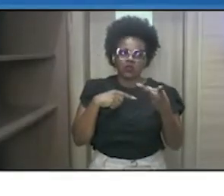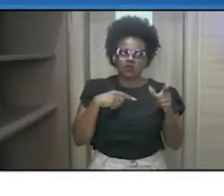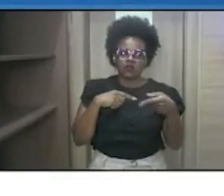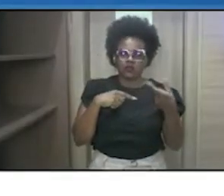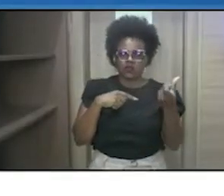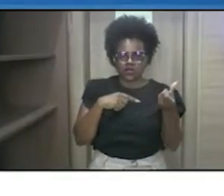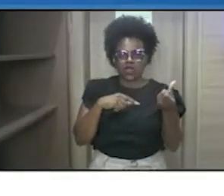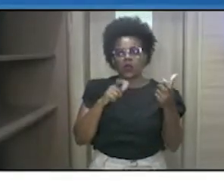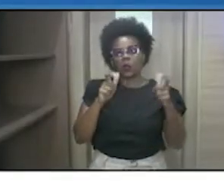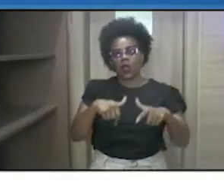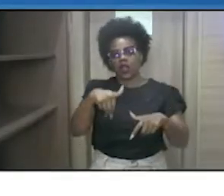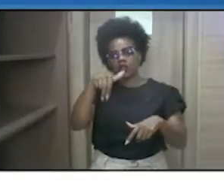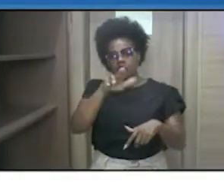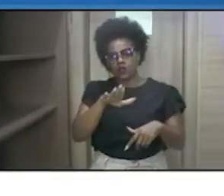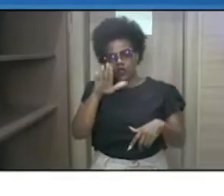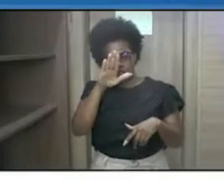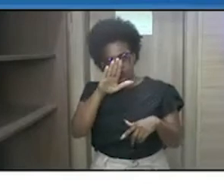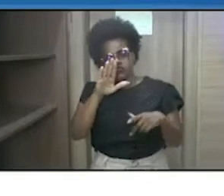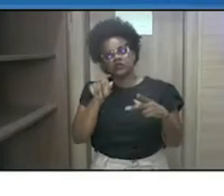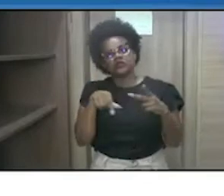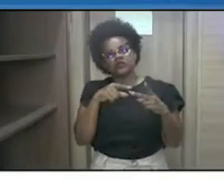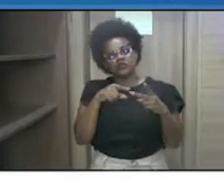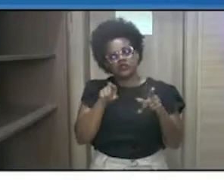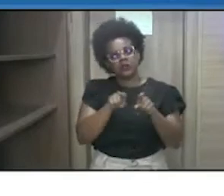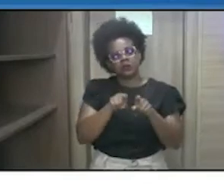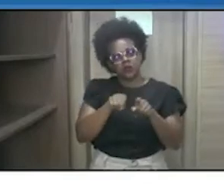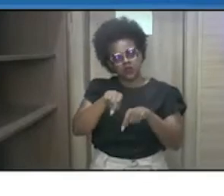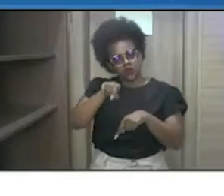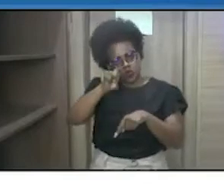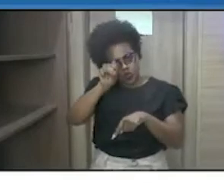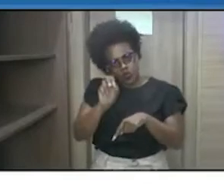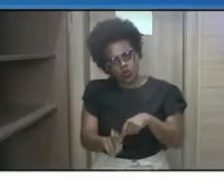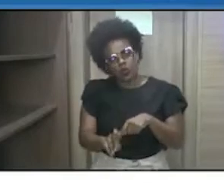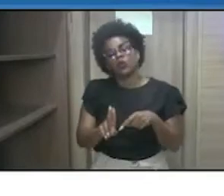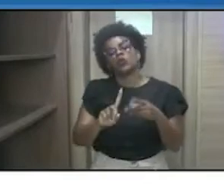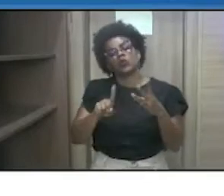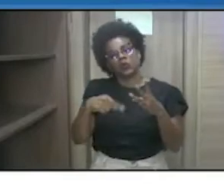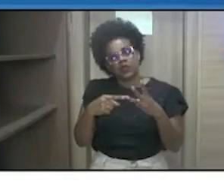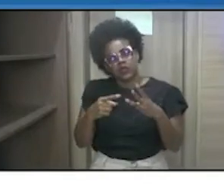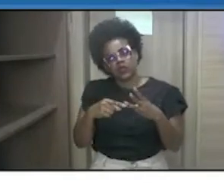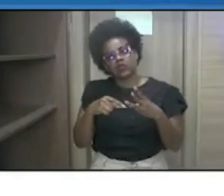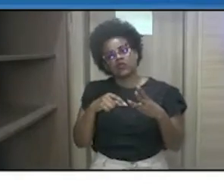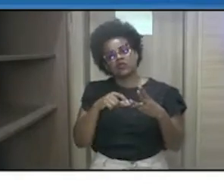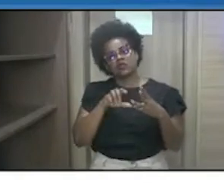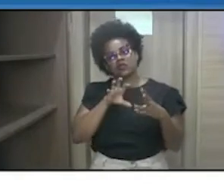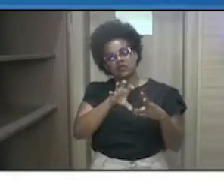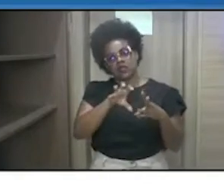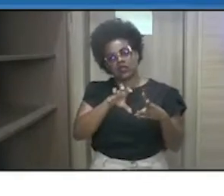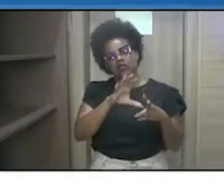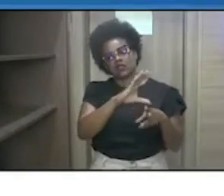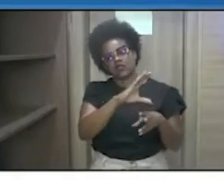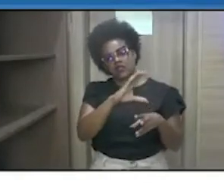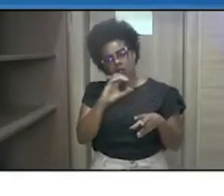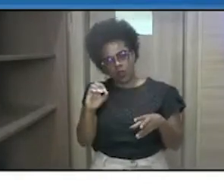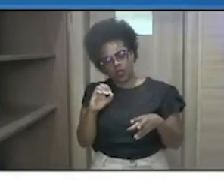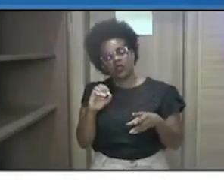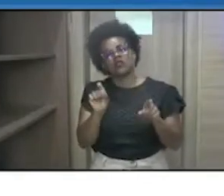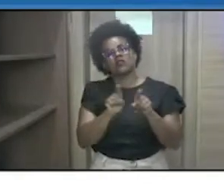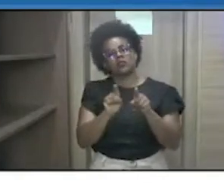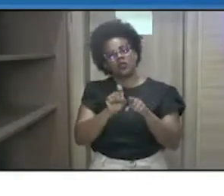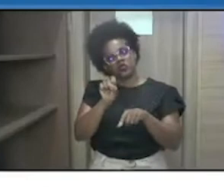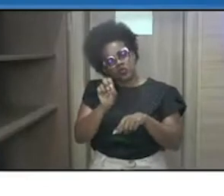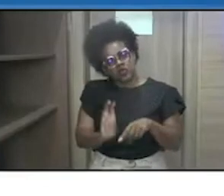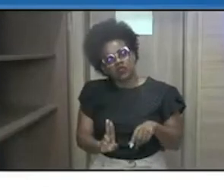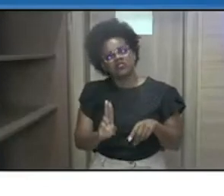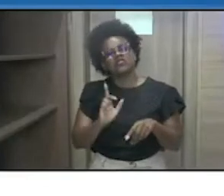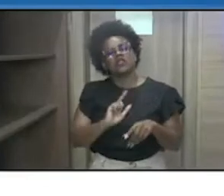2,6 na região Nordeste, seguido pela região Sul e depois região Centro-Oeste, e a Sudeste, em função da alta população,